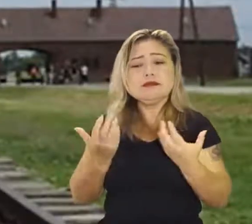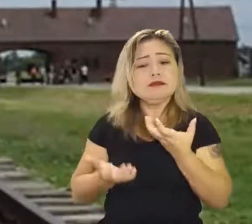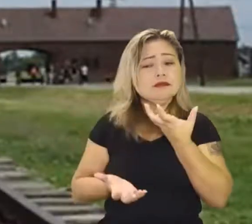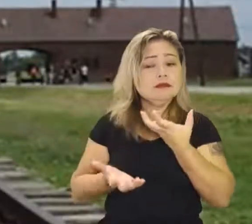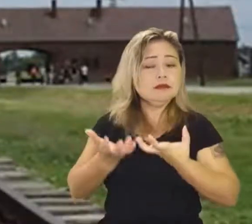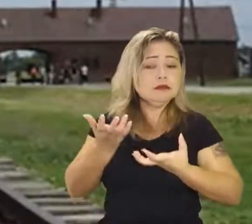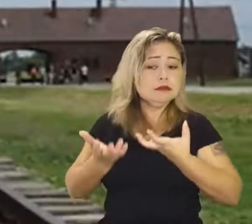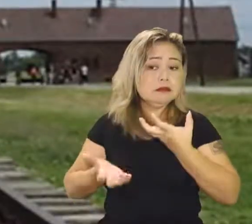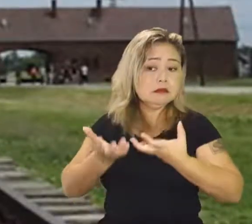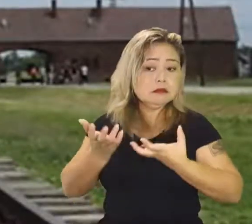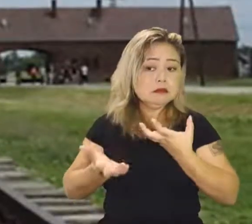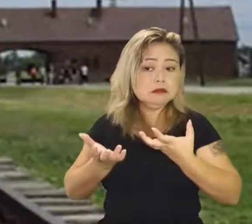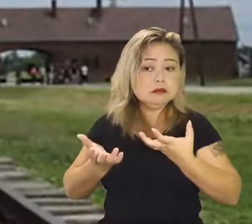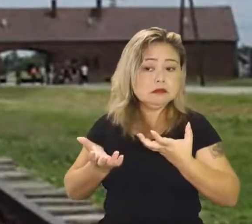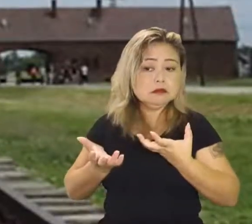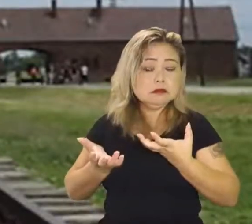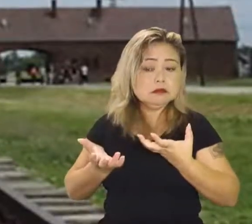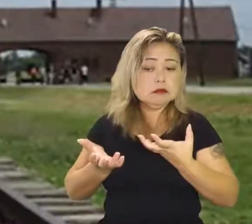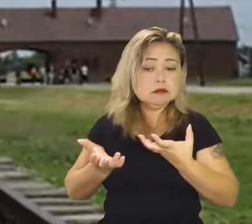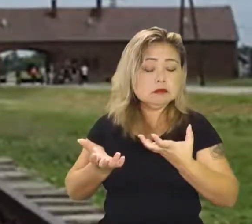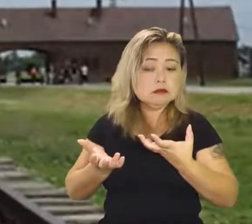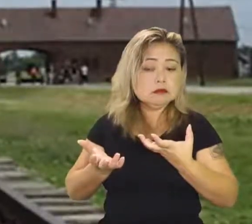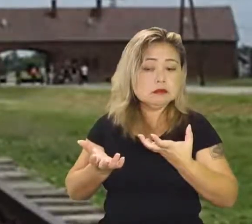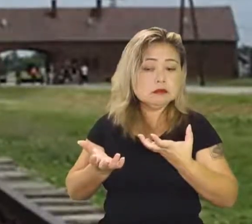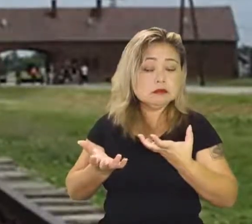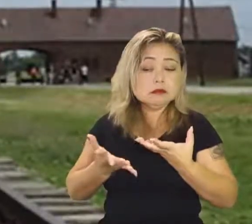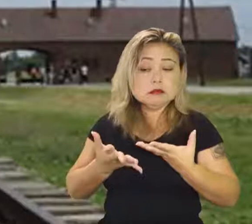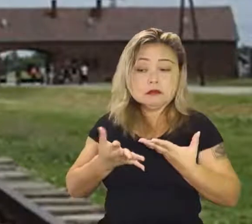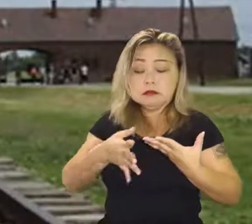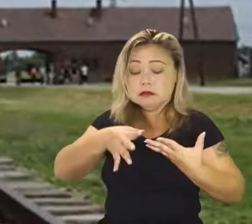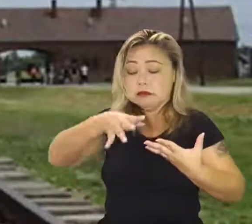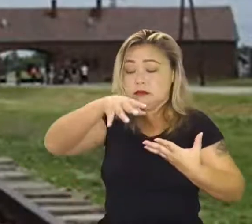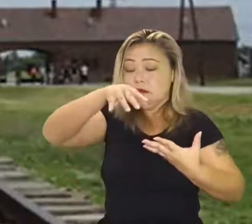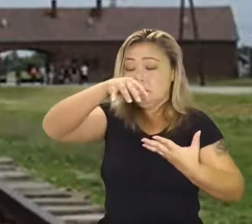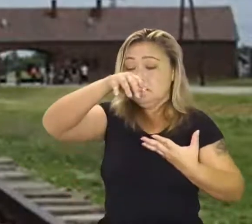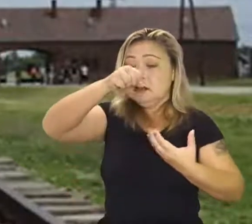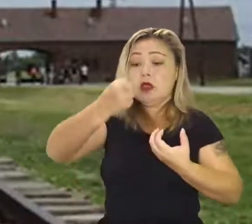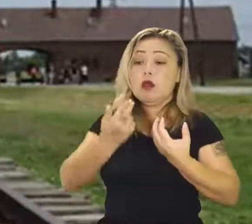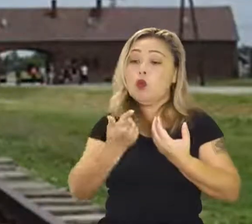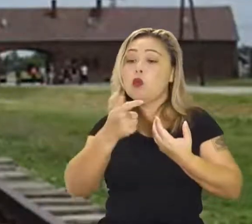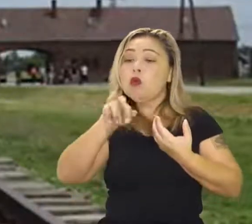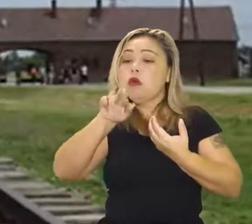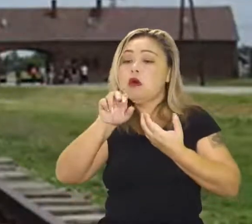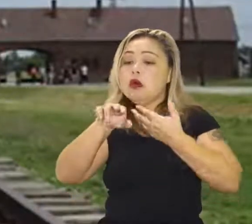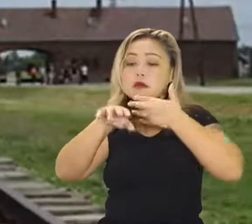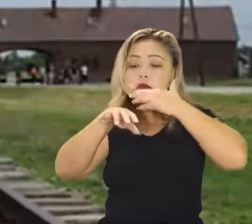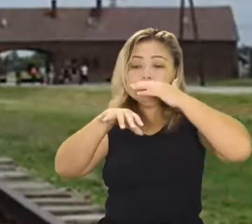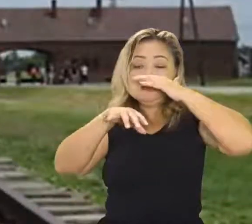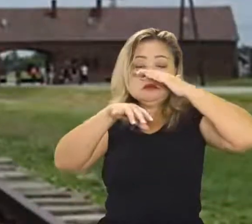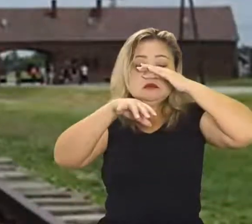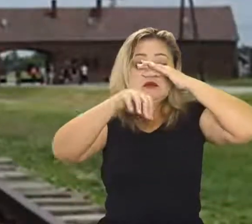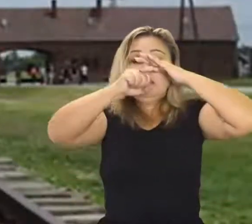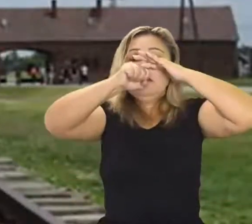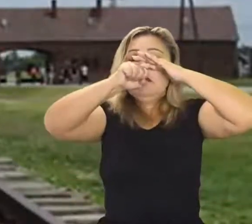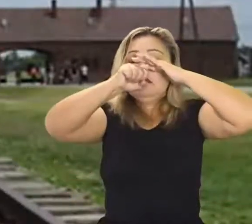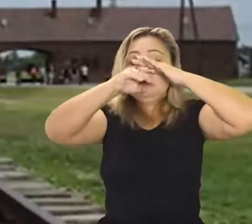queimadas, elas morriam asfixiadas, elas morriam de todas as formas.